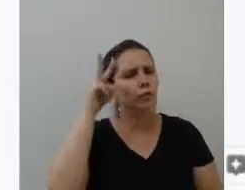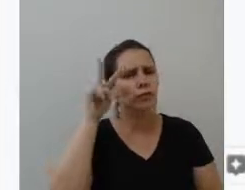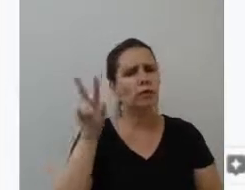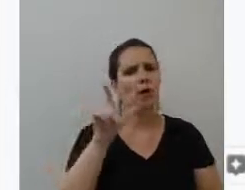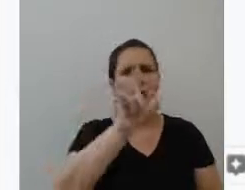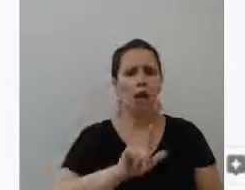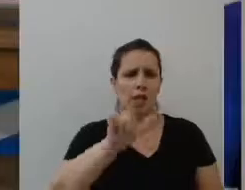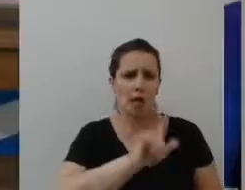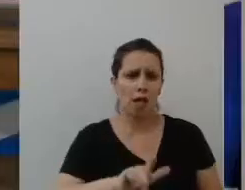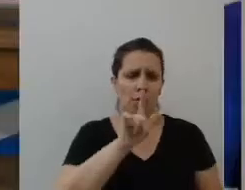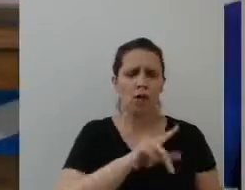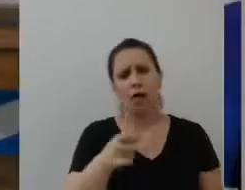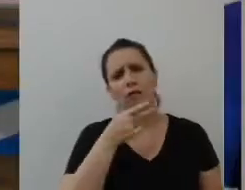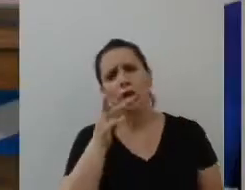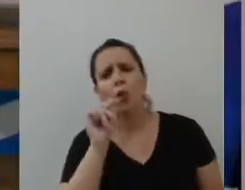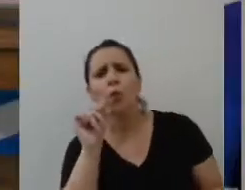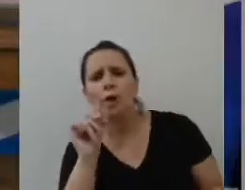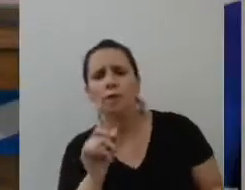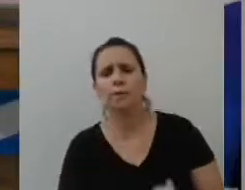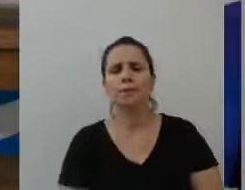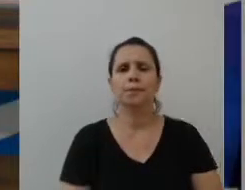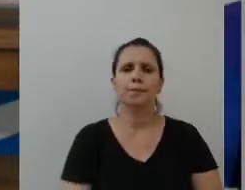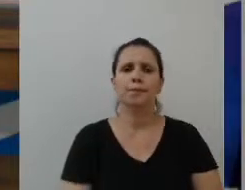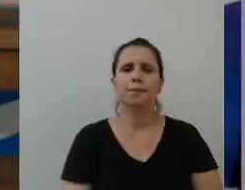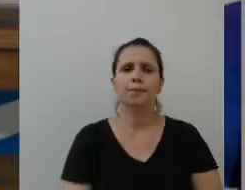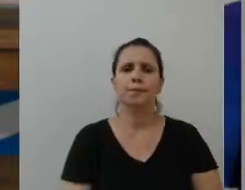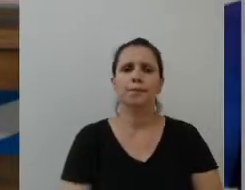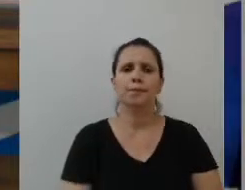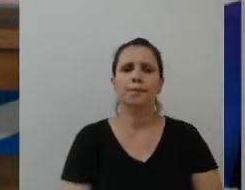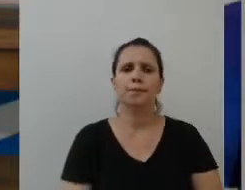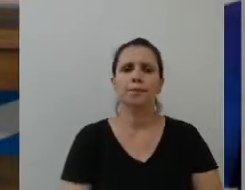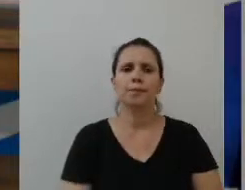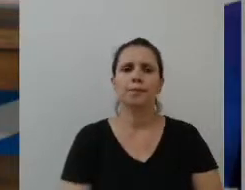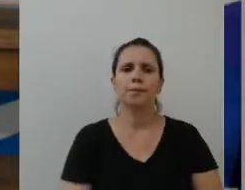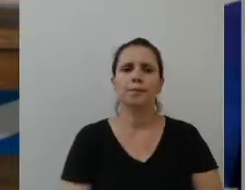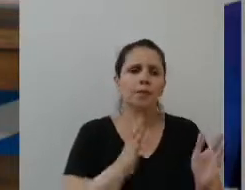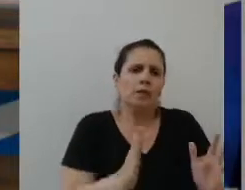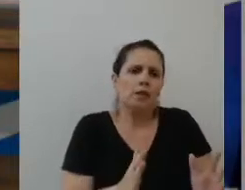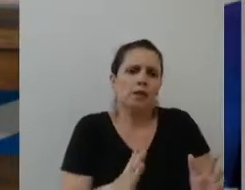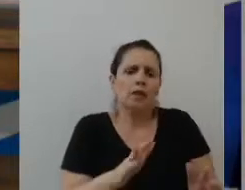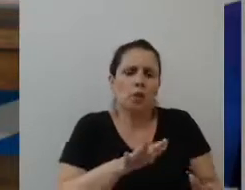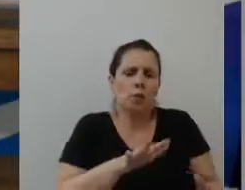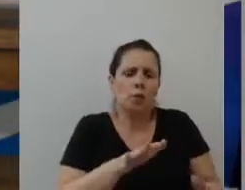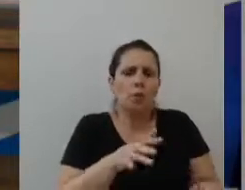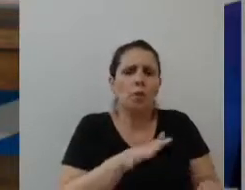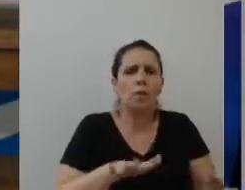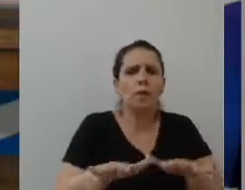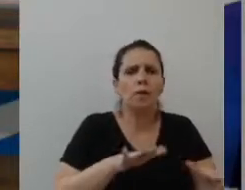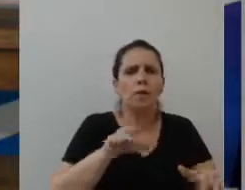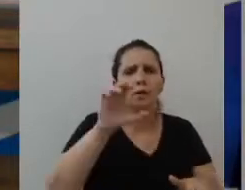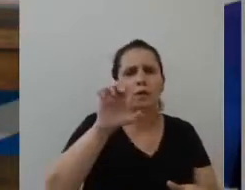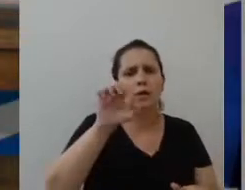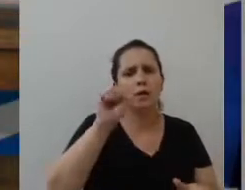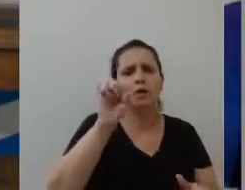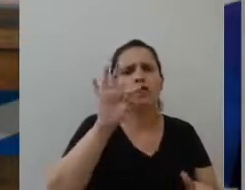literatura, Paulo, dizem o seguinte: um período, um movimento estético, para deixar de